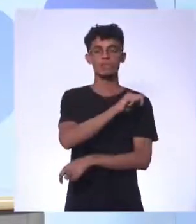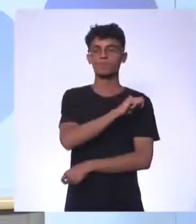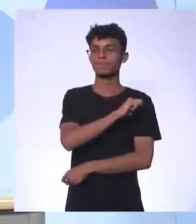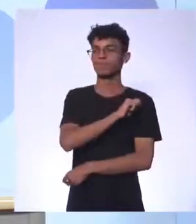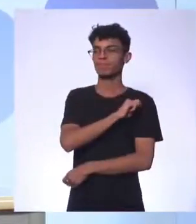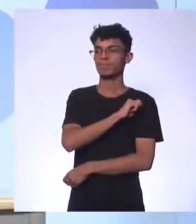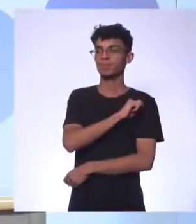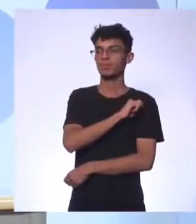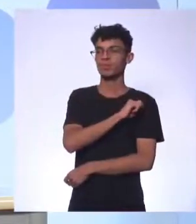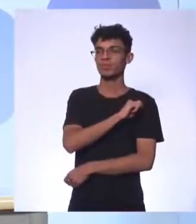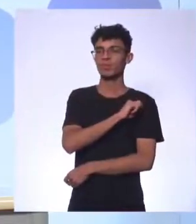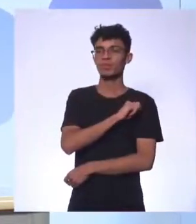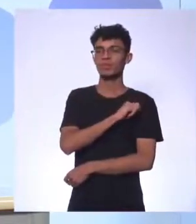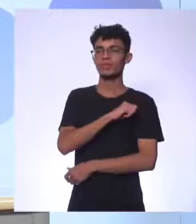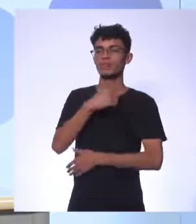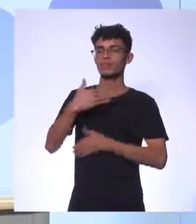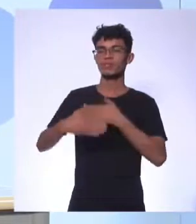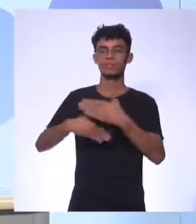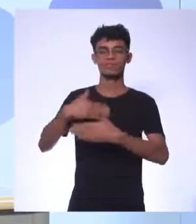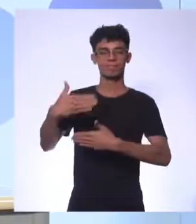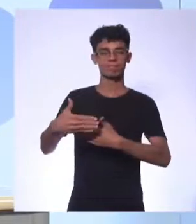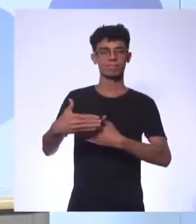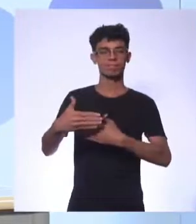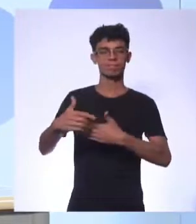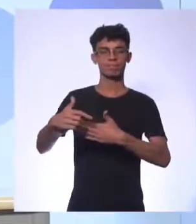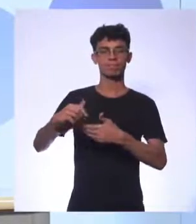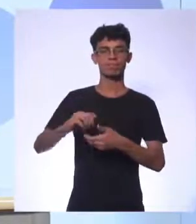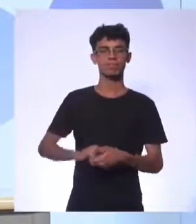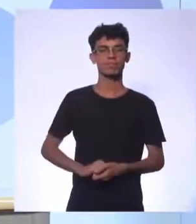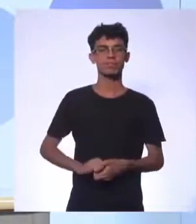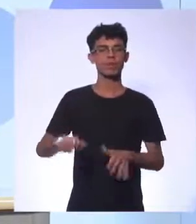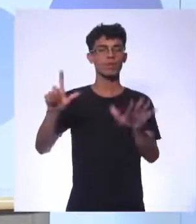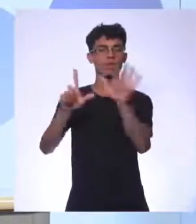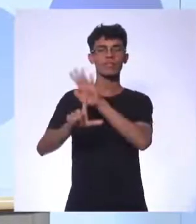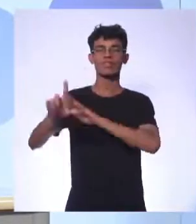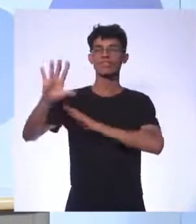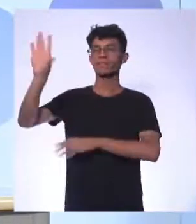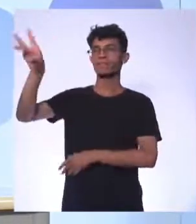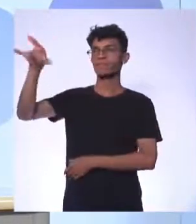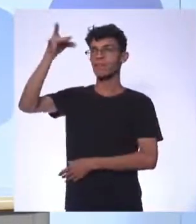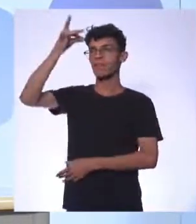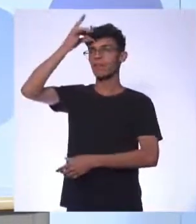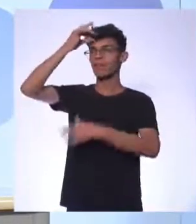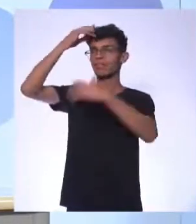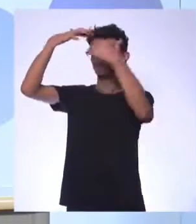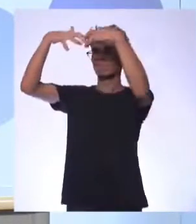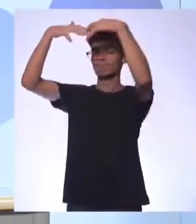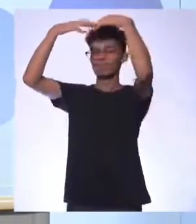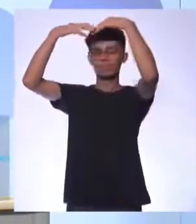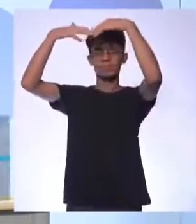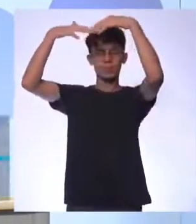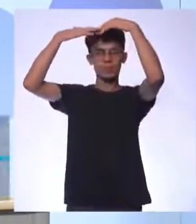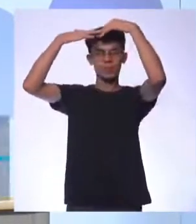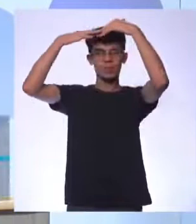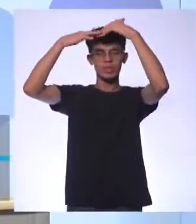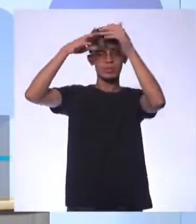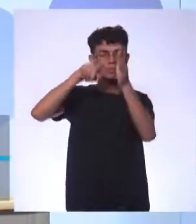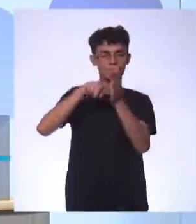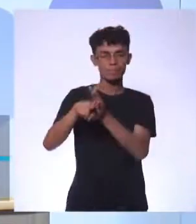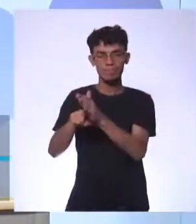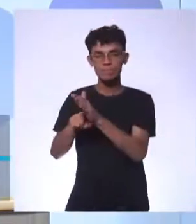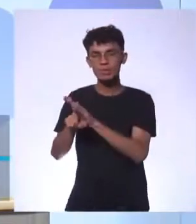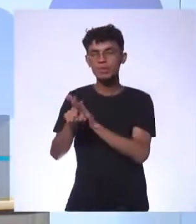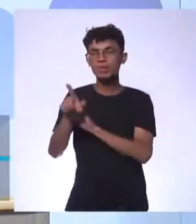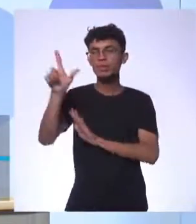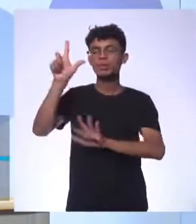vai desenvolver acerca, a imagem na sua mente que ele vai desenvolver acerca da análise